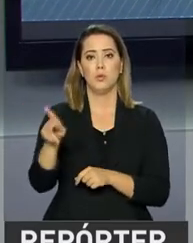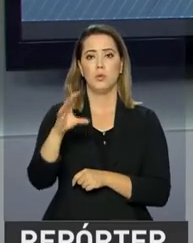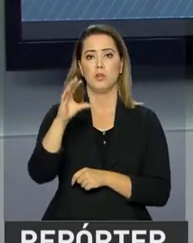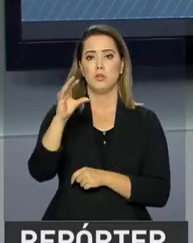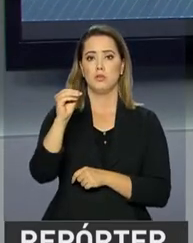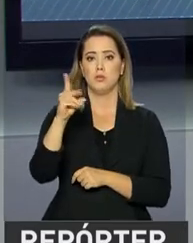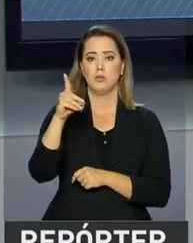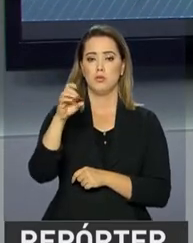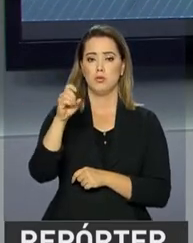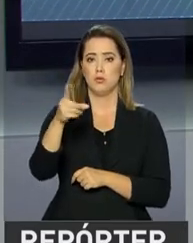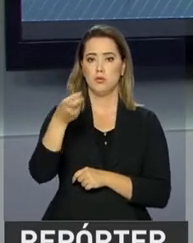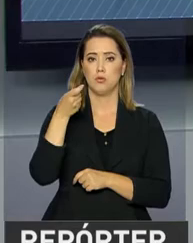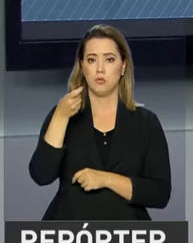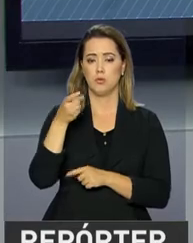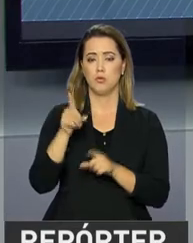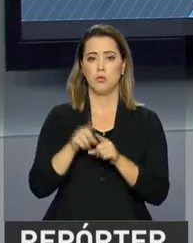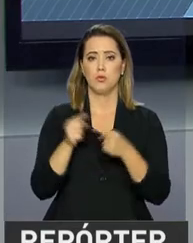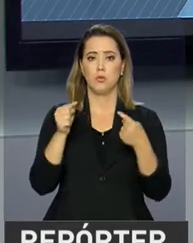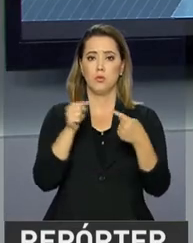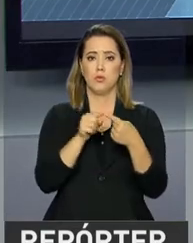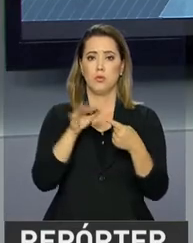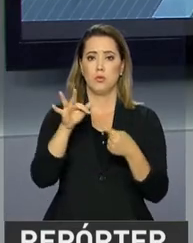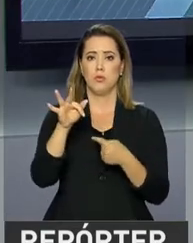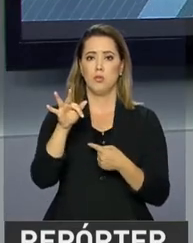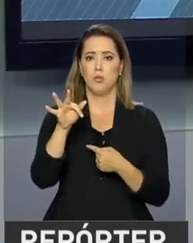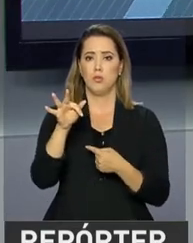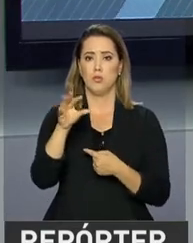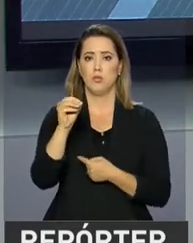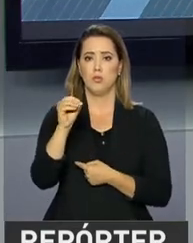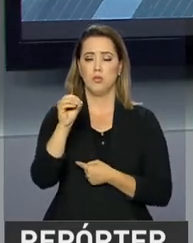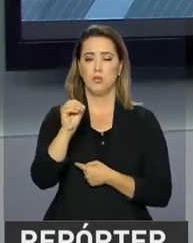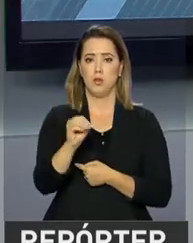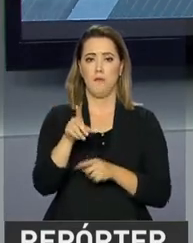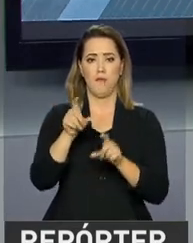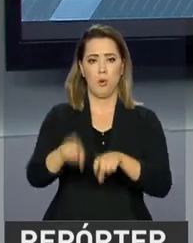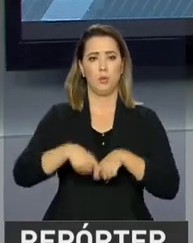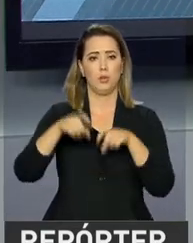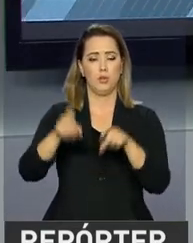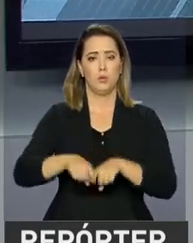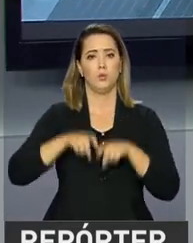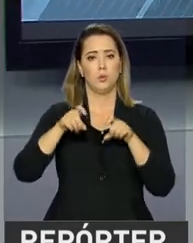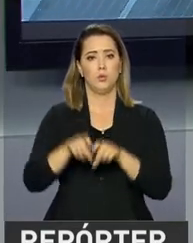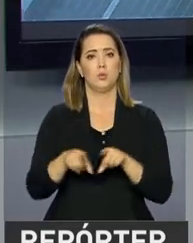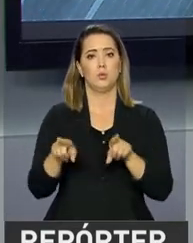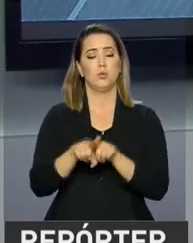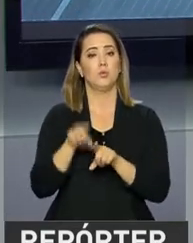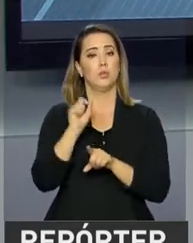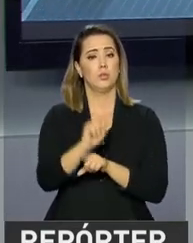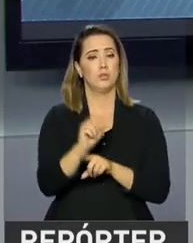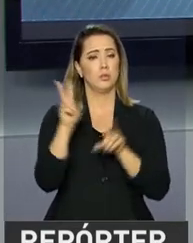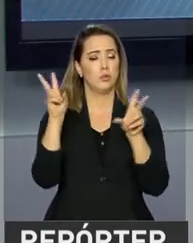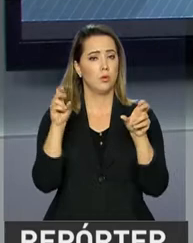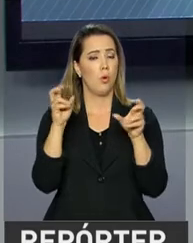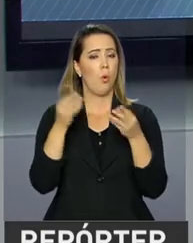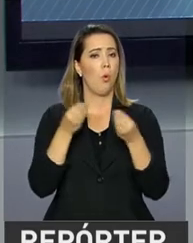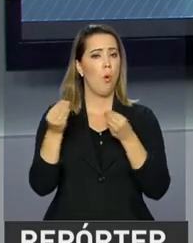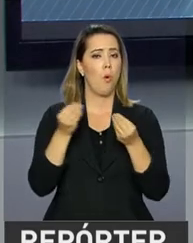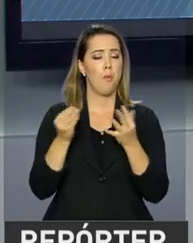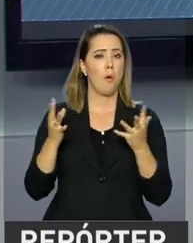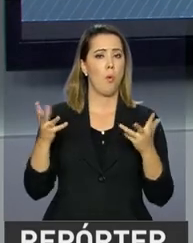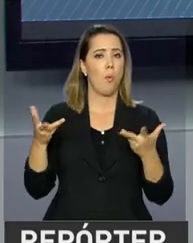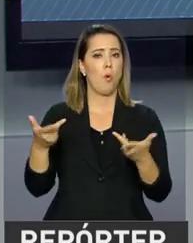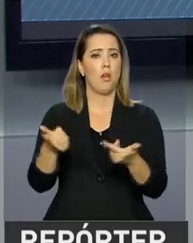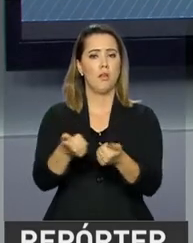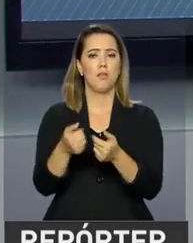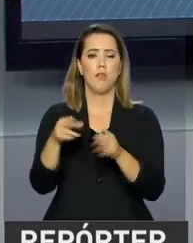vinculada à fao a organização das nações unidas para agricultura e alimentação essa entidade trata de padrões